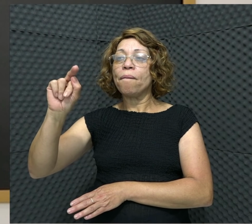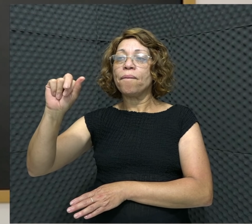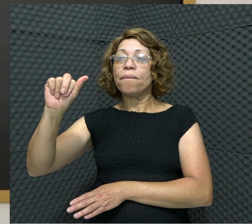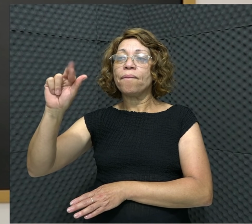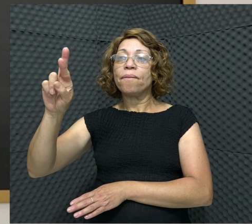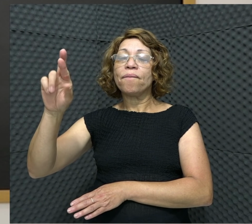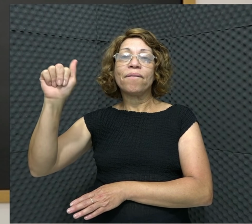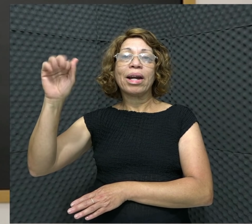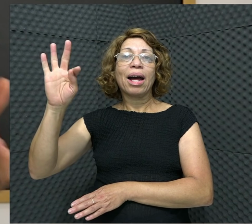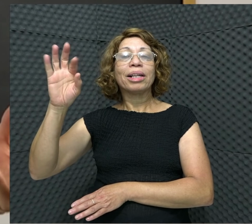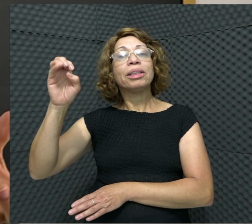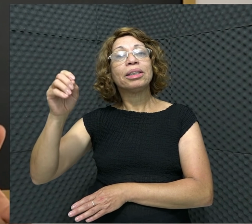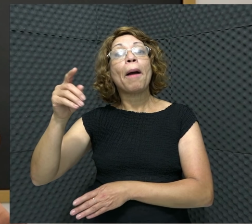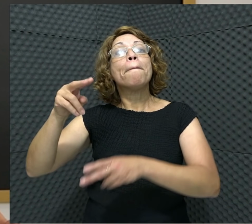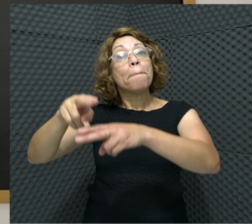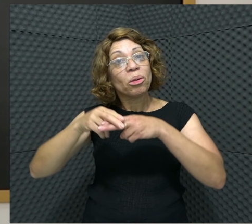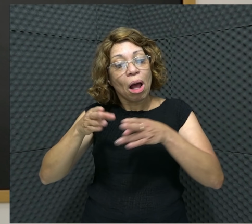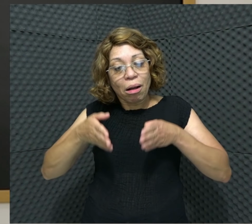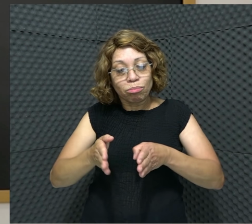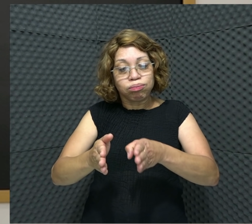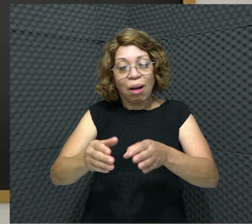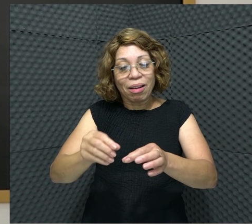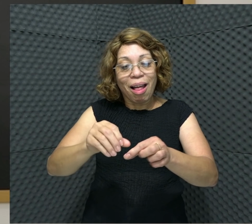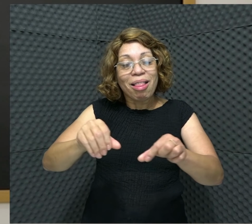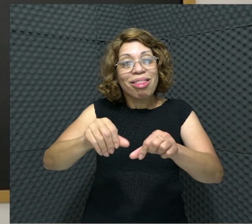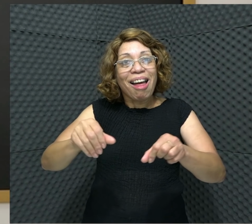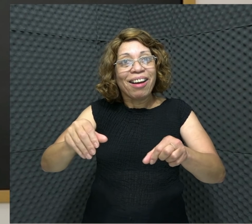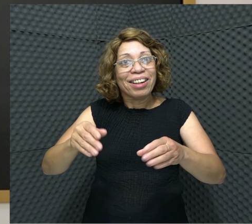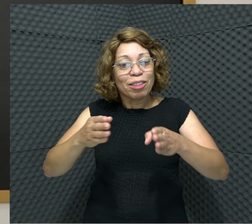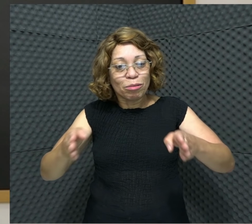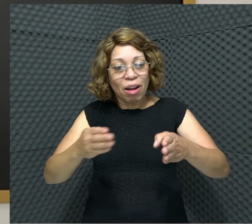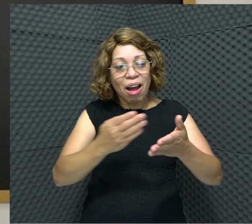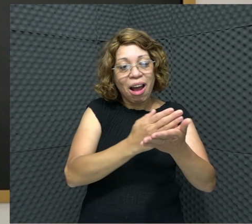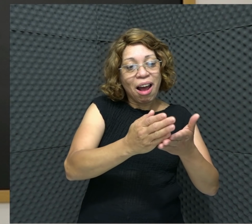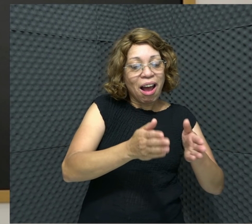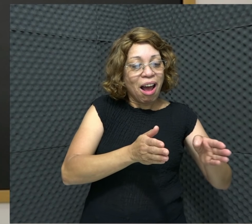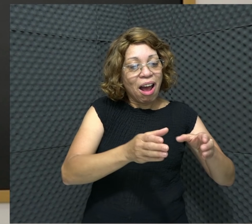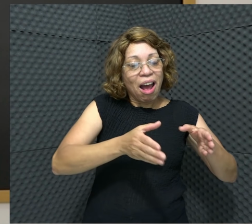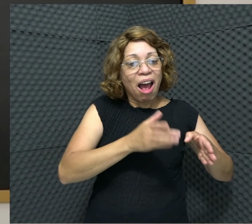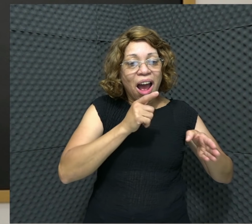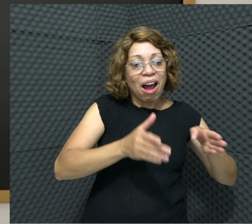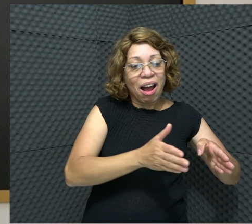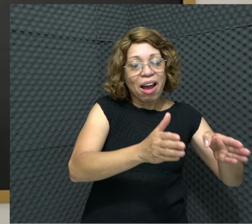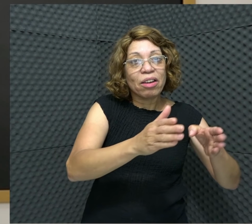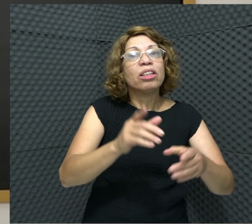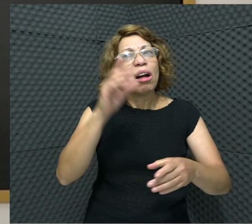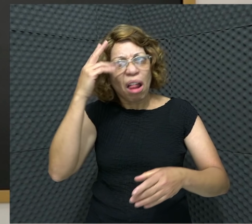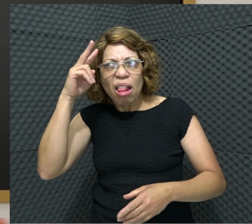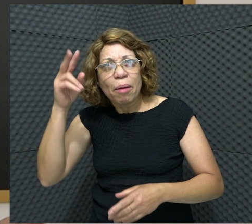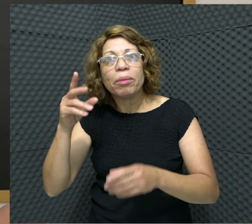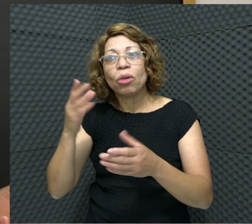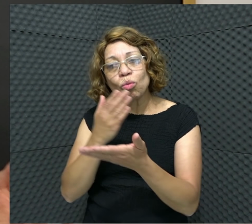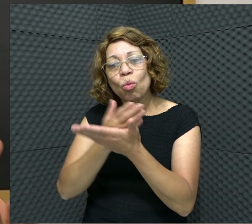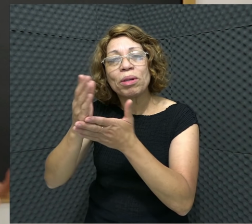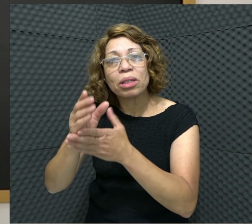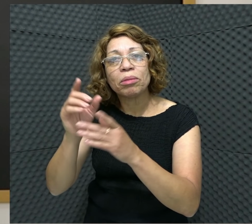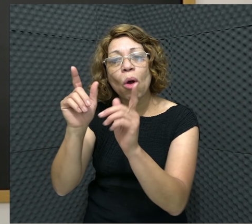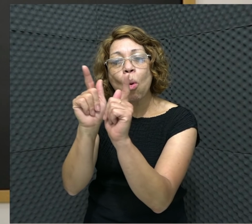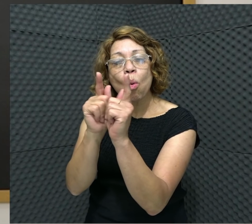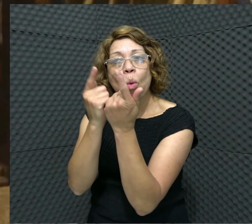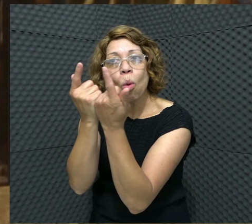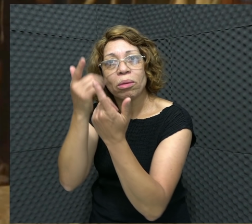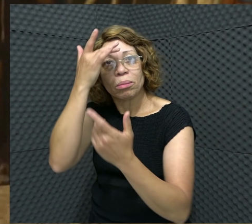ganhou esse nome, Mesopotâmia. E lembra que eu disse para você que nós passamos a viver em sociedade, nós passamos a